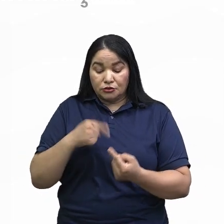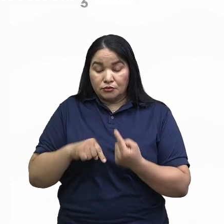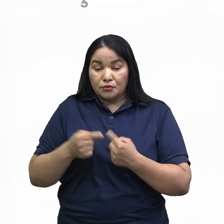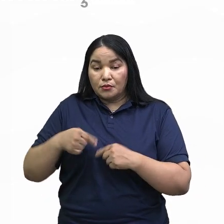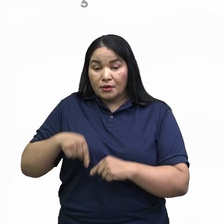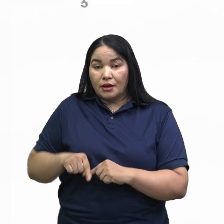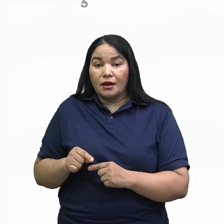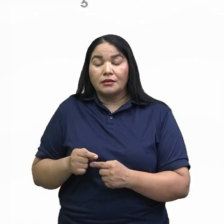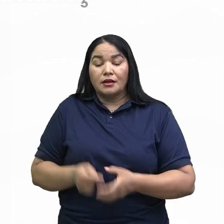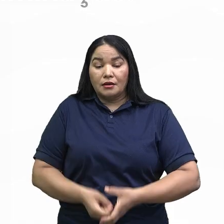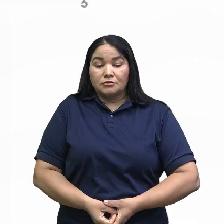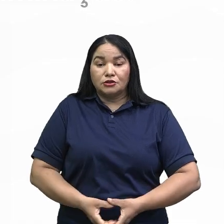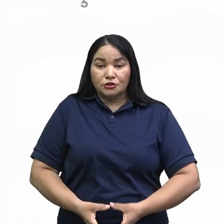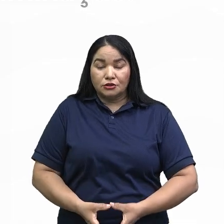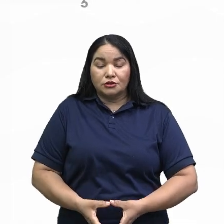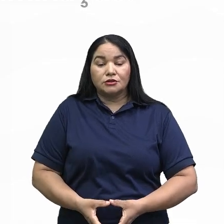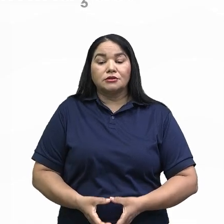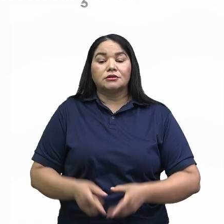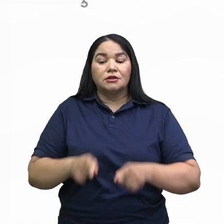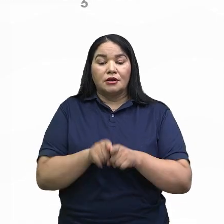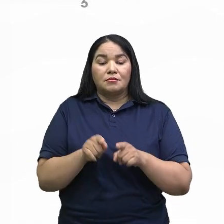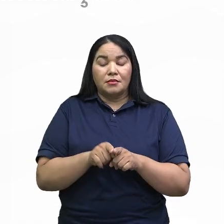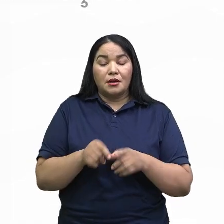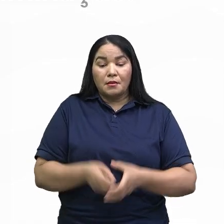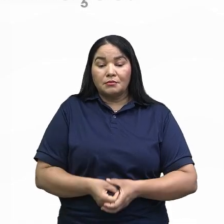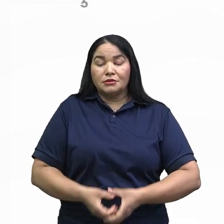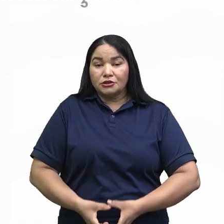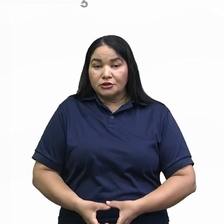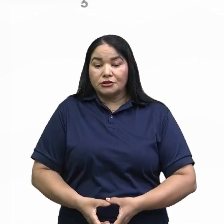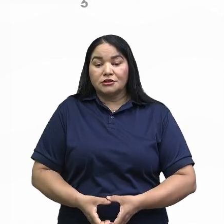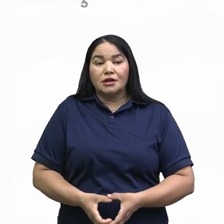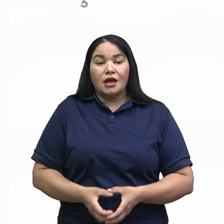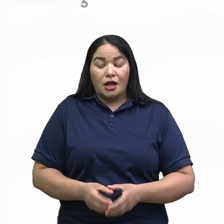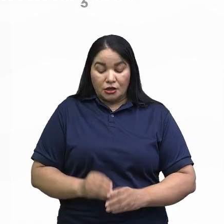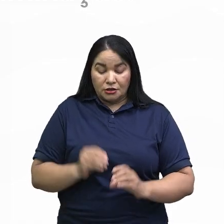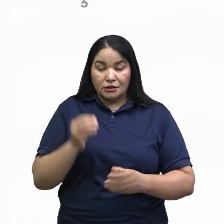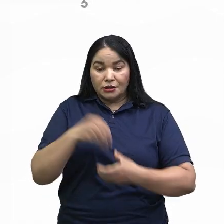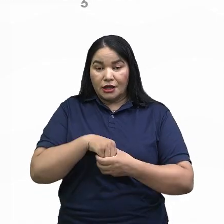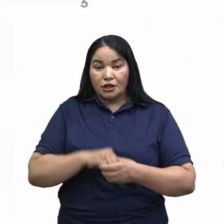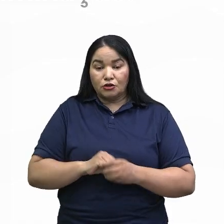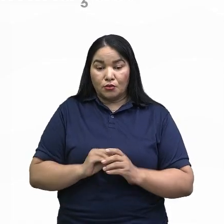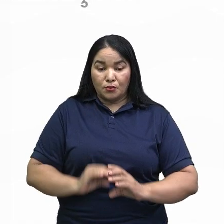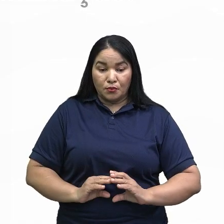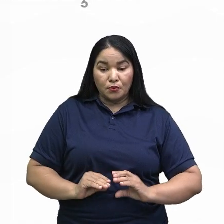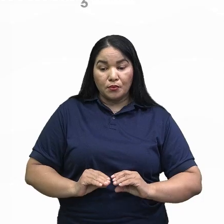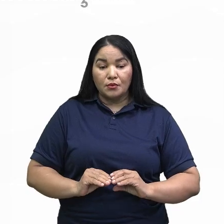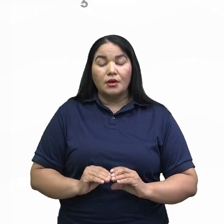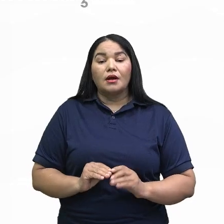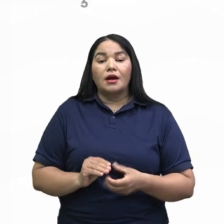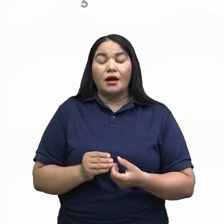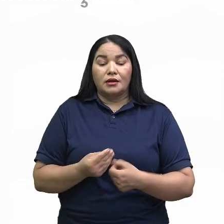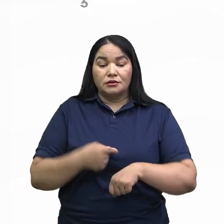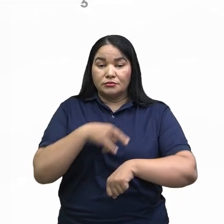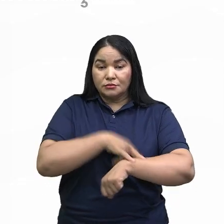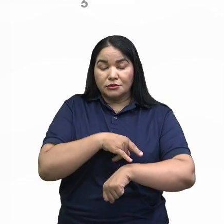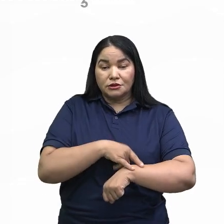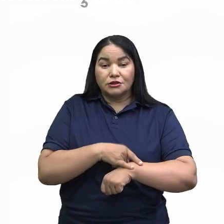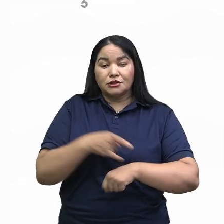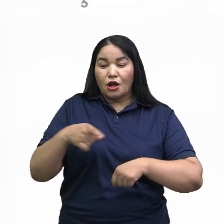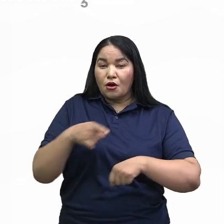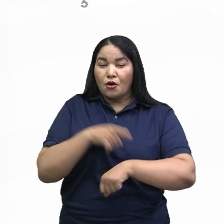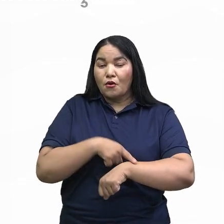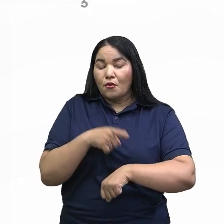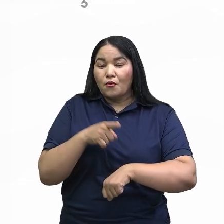bexiga urinária vai armazenar a urina até a sua eliminação, né? Até aquele momento ali que a gente